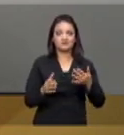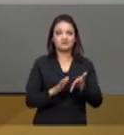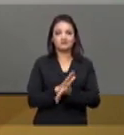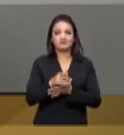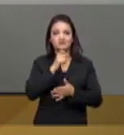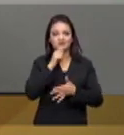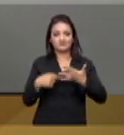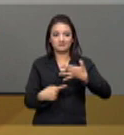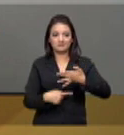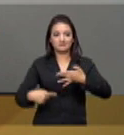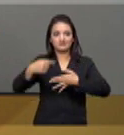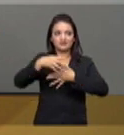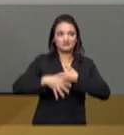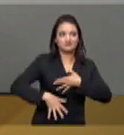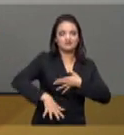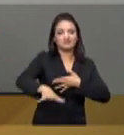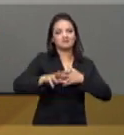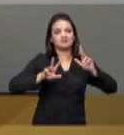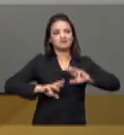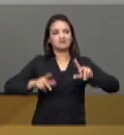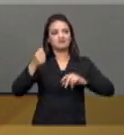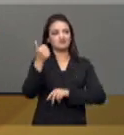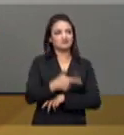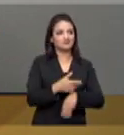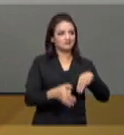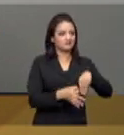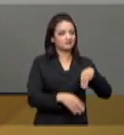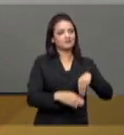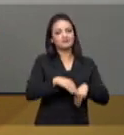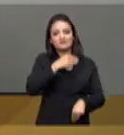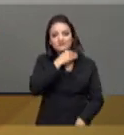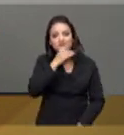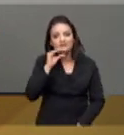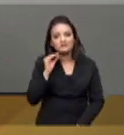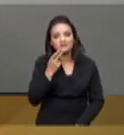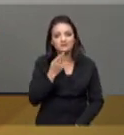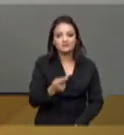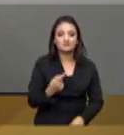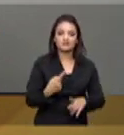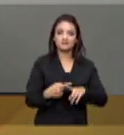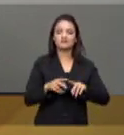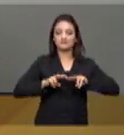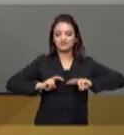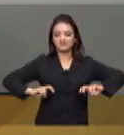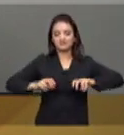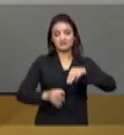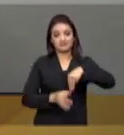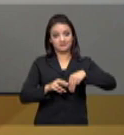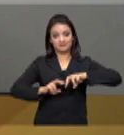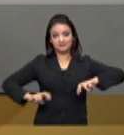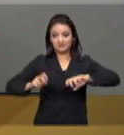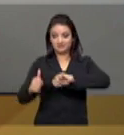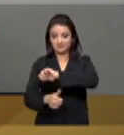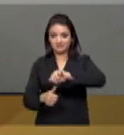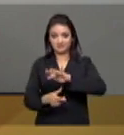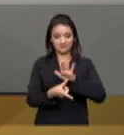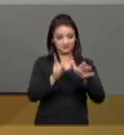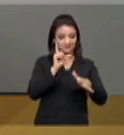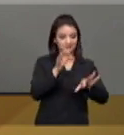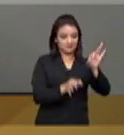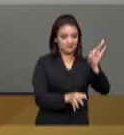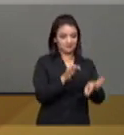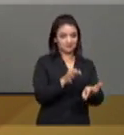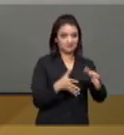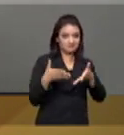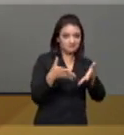geral, ao contrário do manifestado pelo ministro Celso, porque de fato a composição mudou. Três ministros que participaram do julgamento